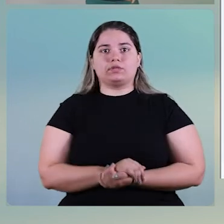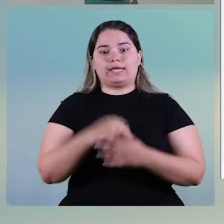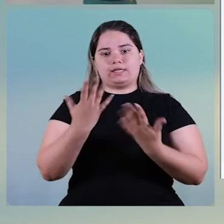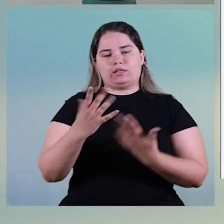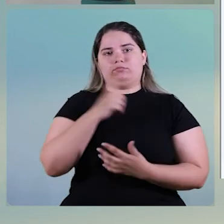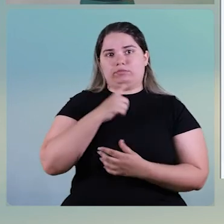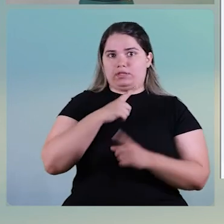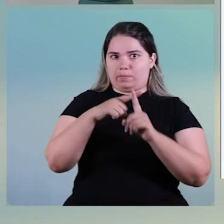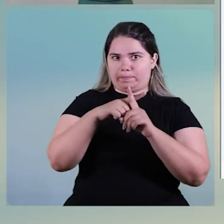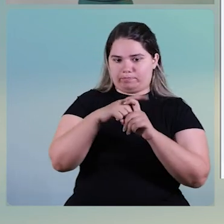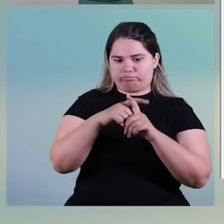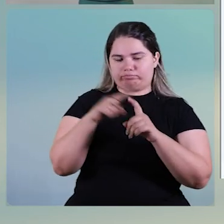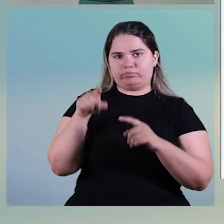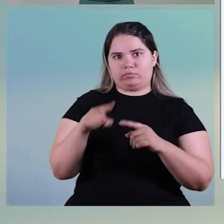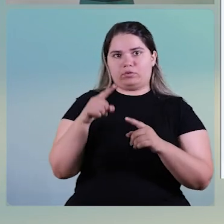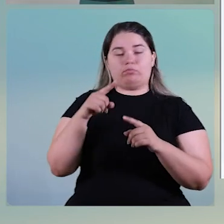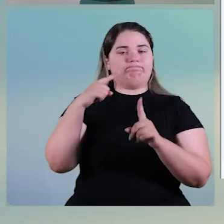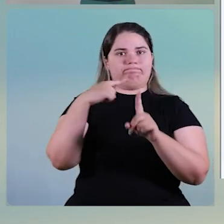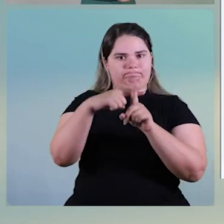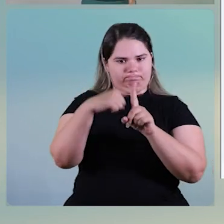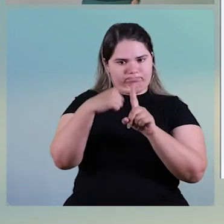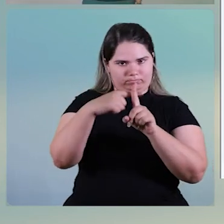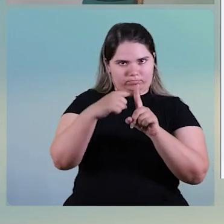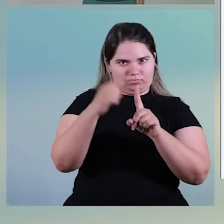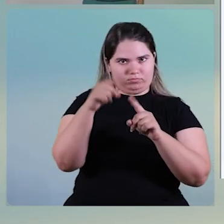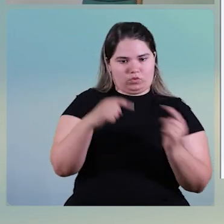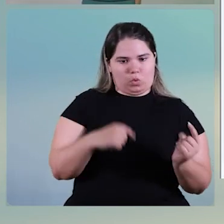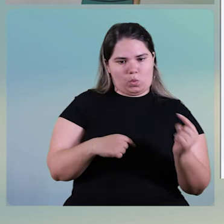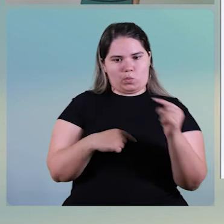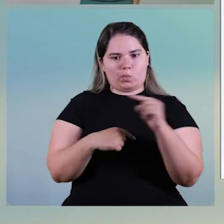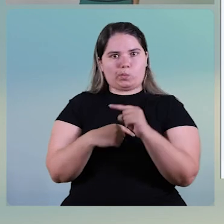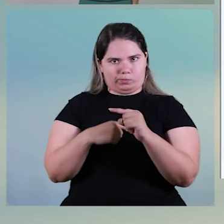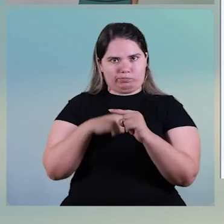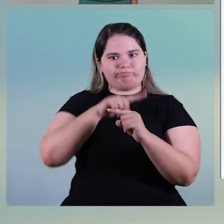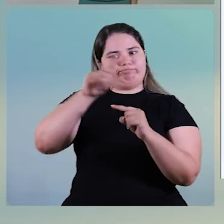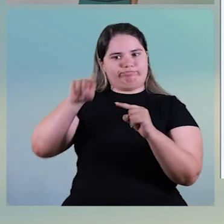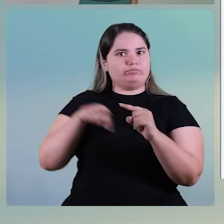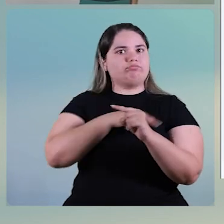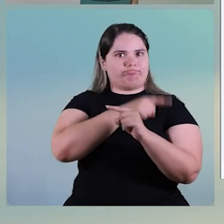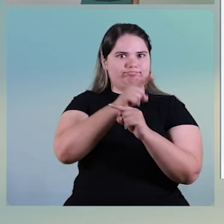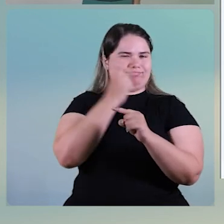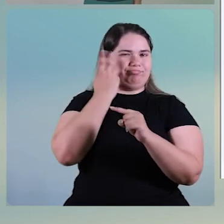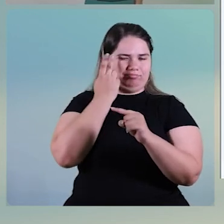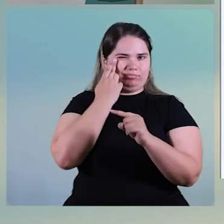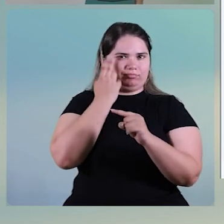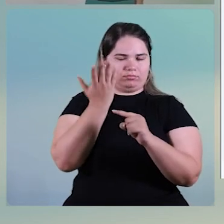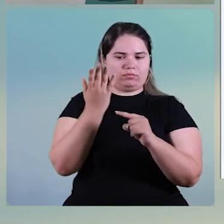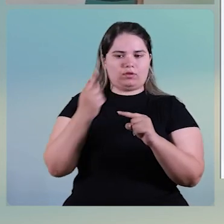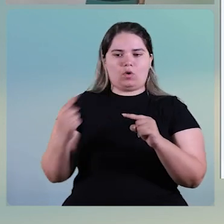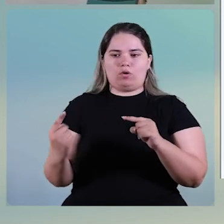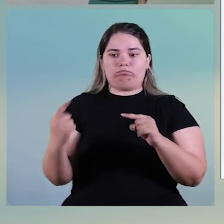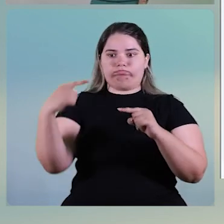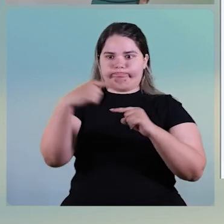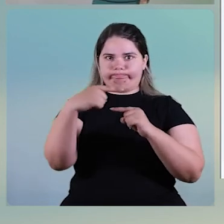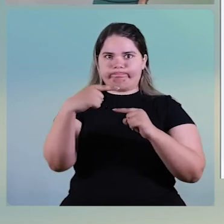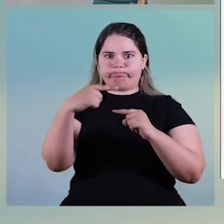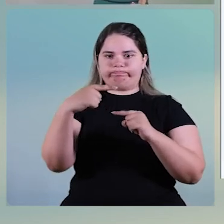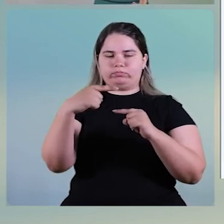positivo ao momento no sentido horário e um valor negativo ao momento no sentido anti-horário.